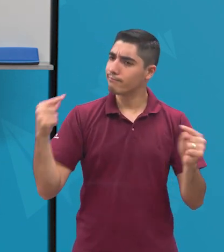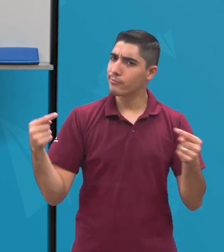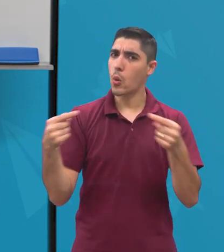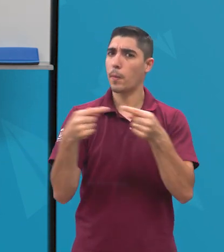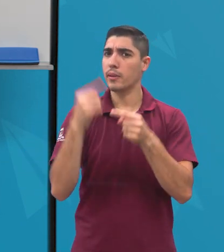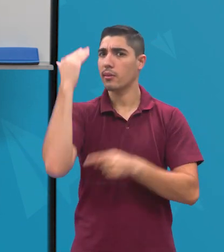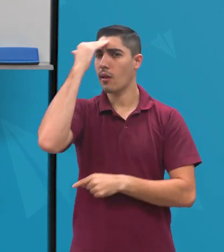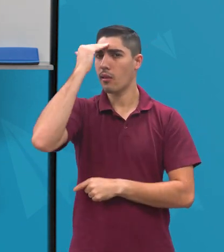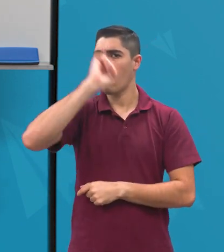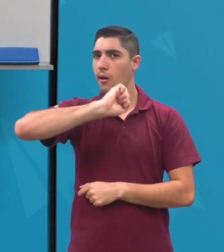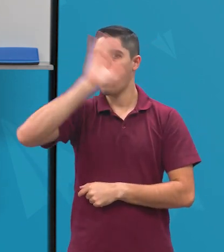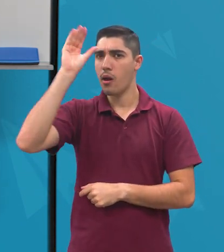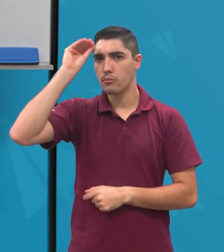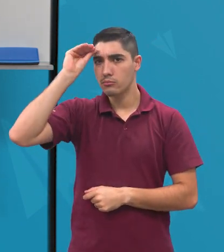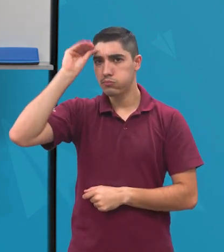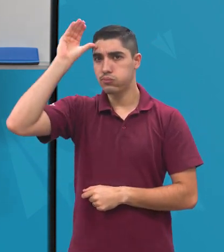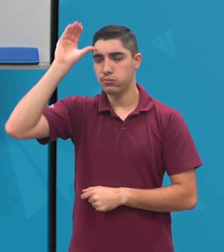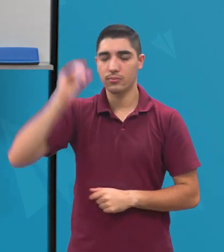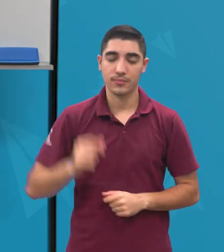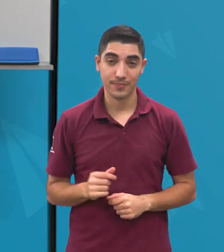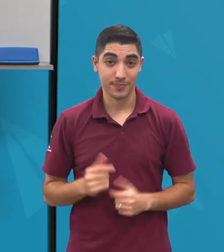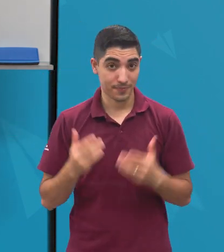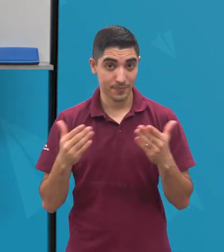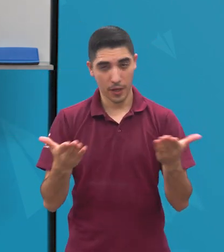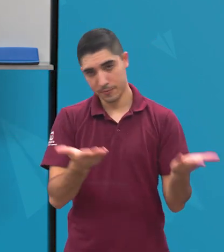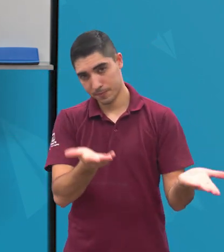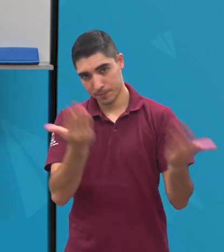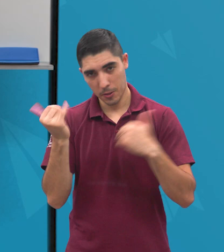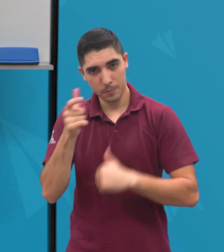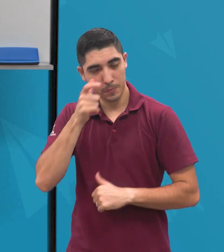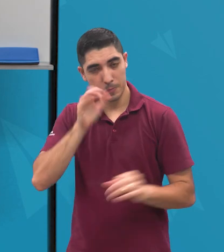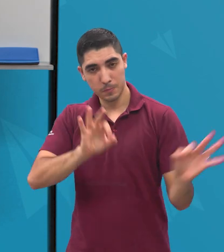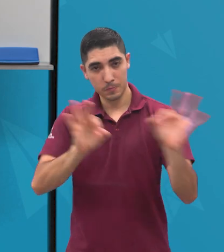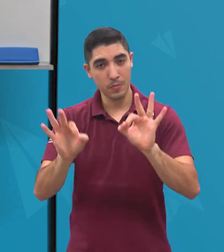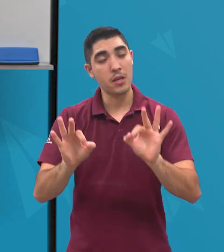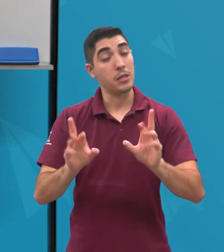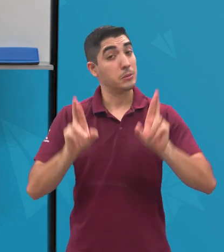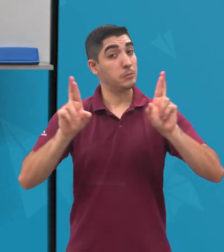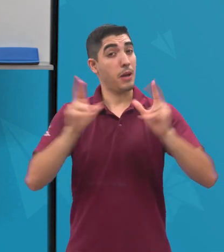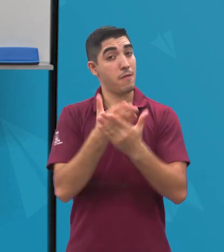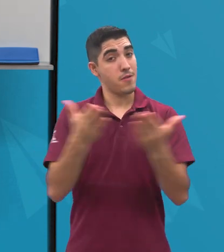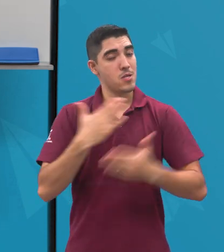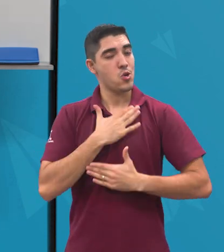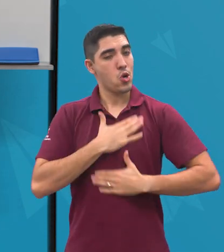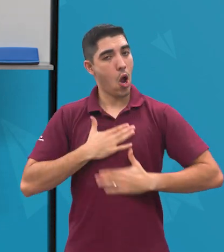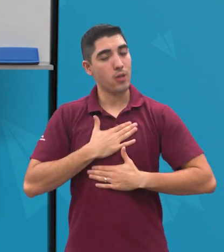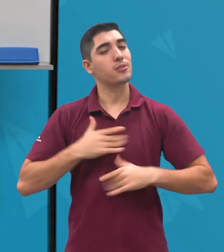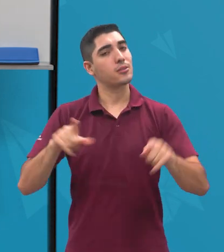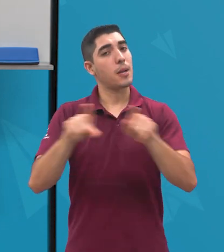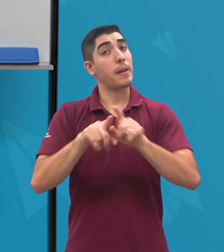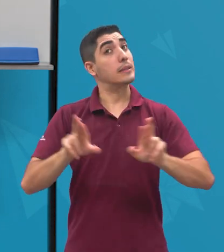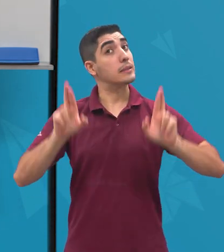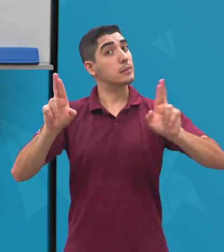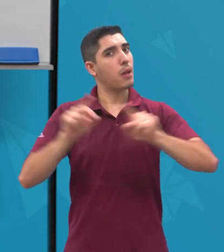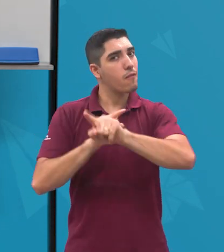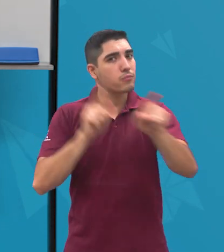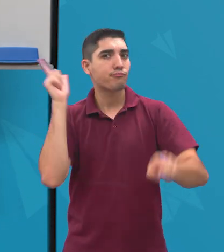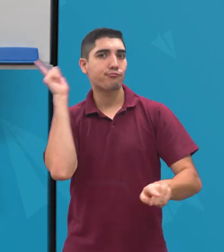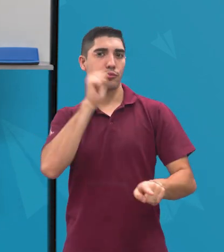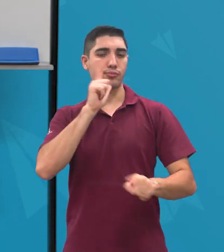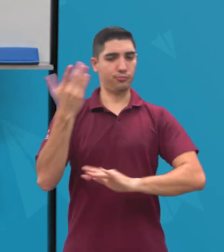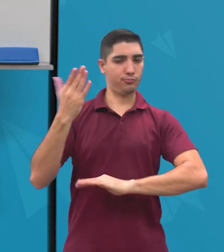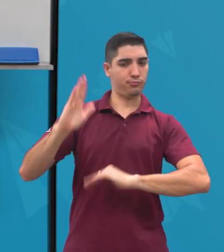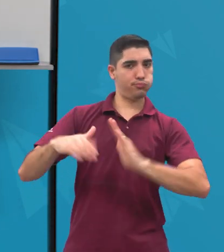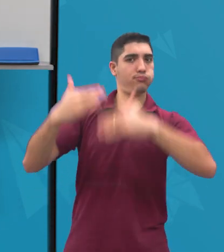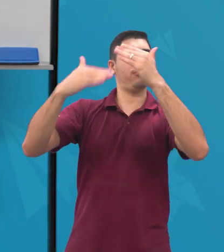do conhecimento. Então, venham comigo, espero que vocês gostem, espero que tenha uma importância especial para vocês